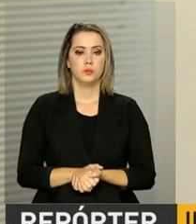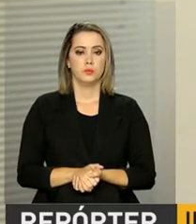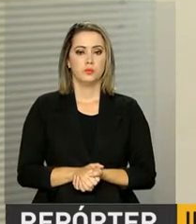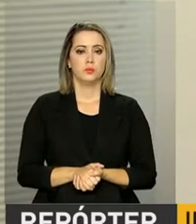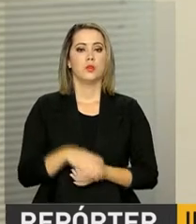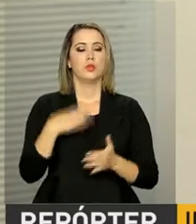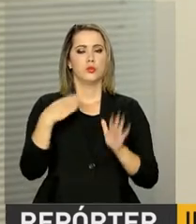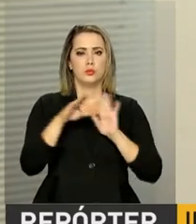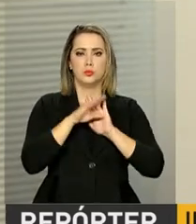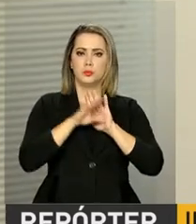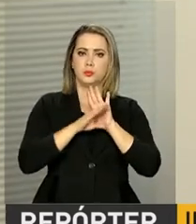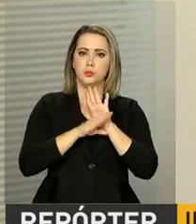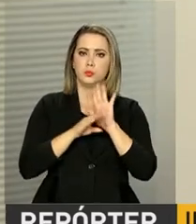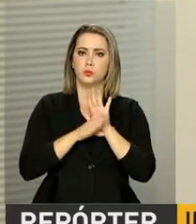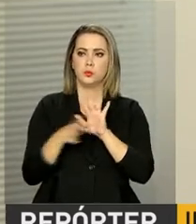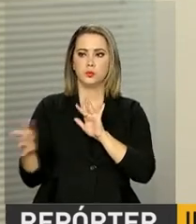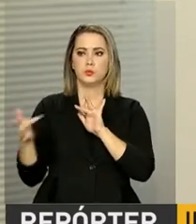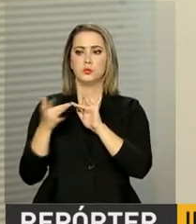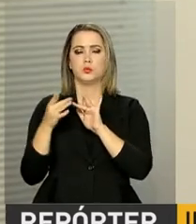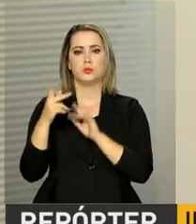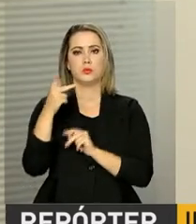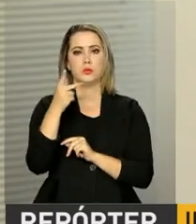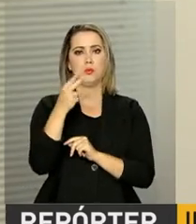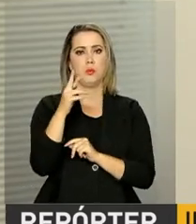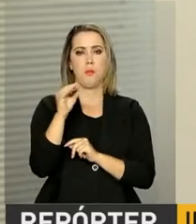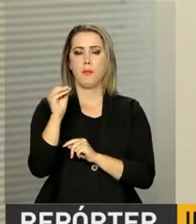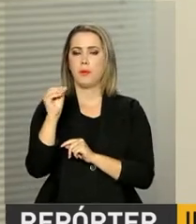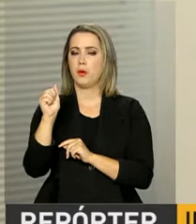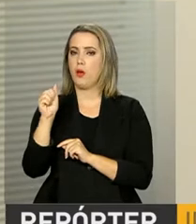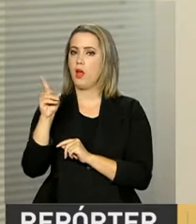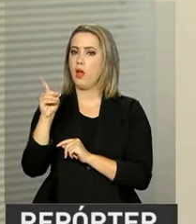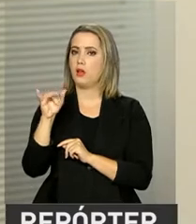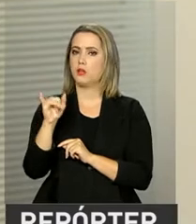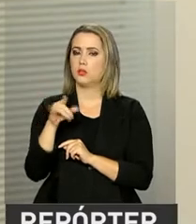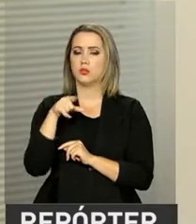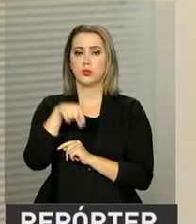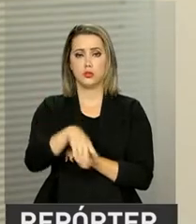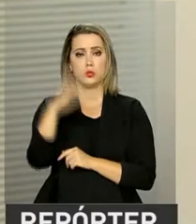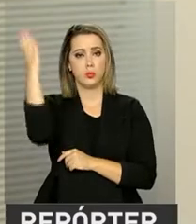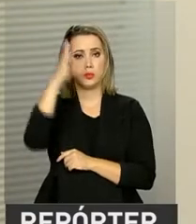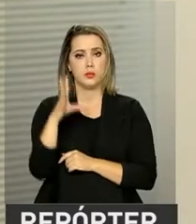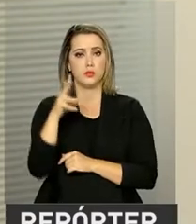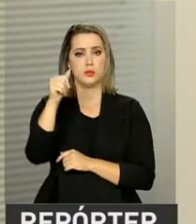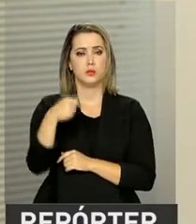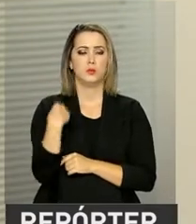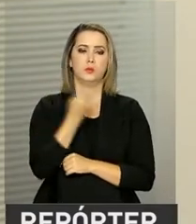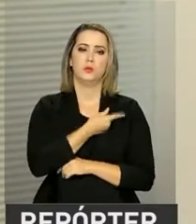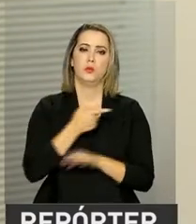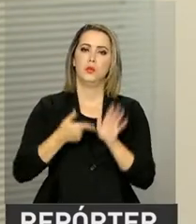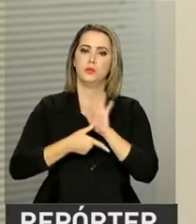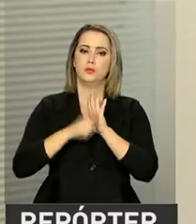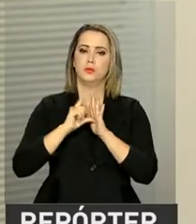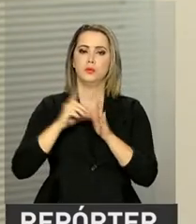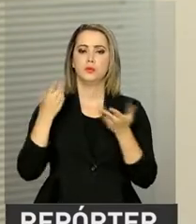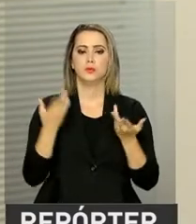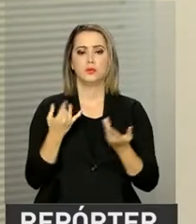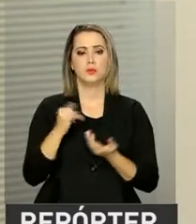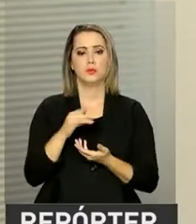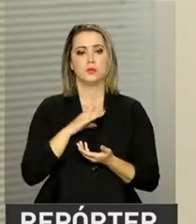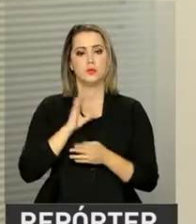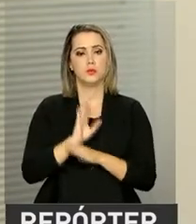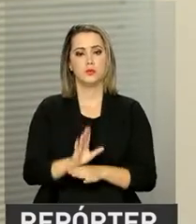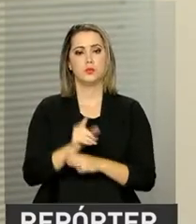PROAD, realmente a gente consegue atender uma abrangência maior no Brasil todo do que a gente conseguiria fazer se